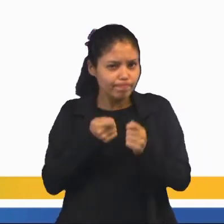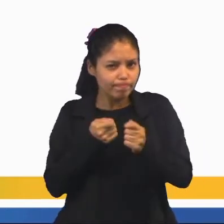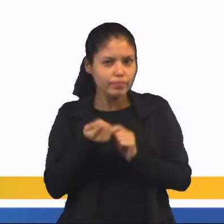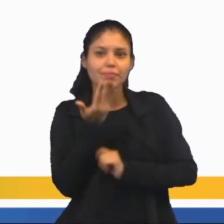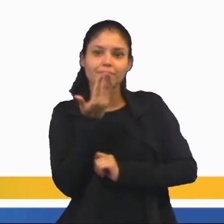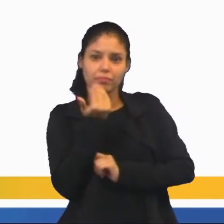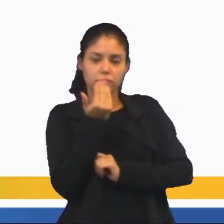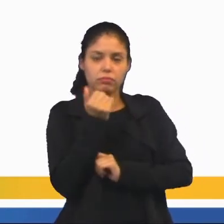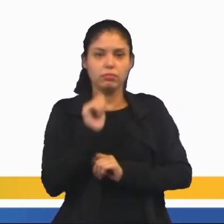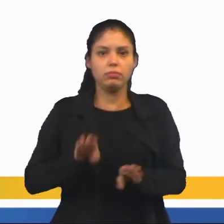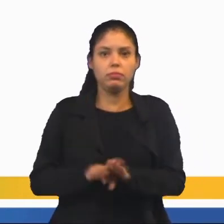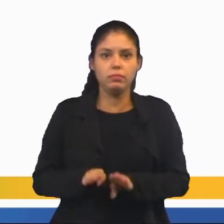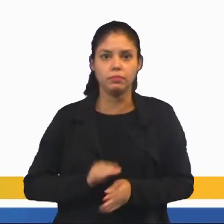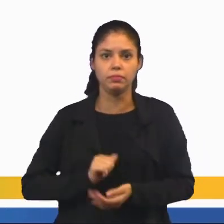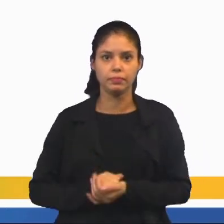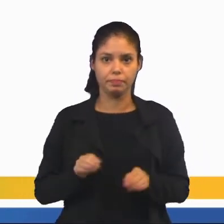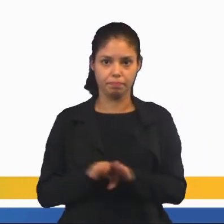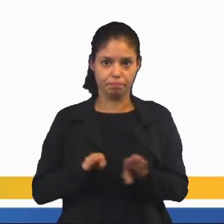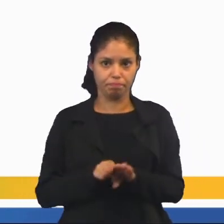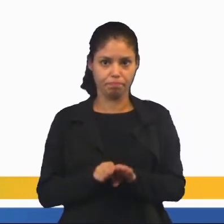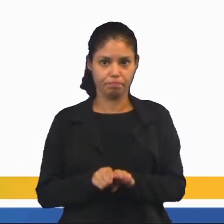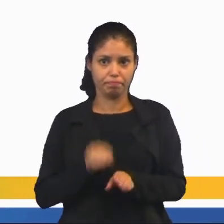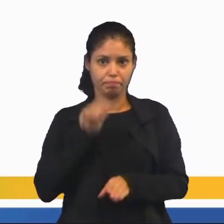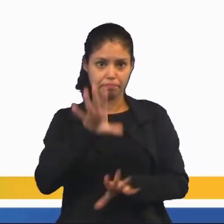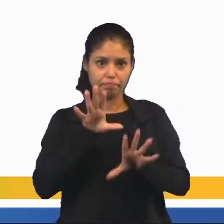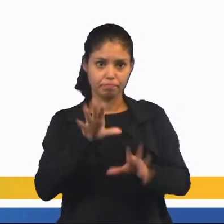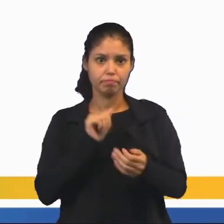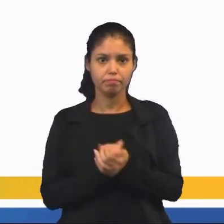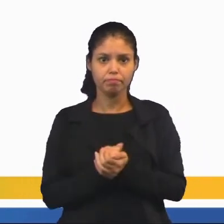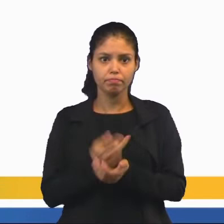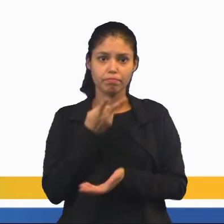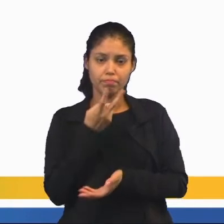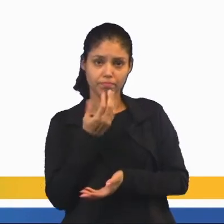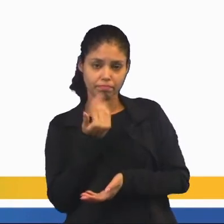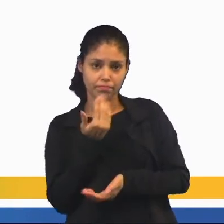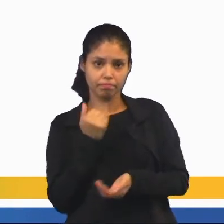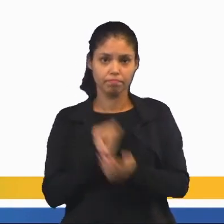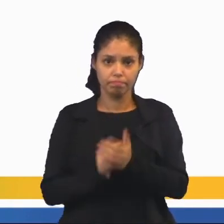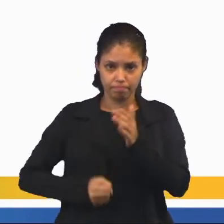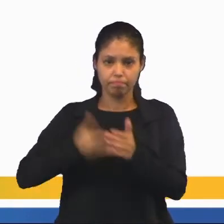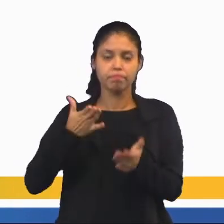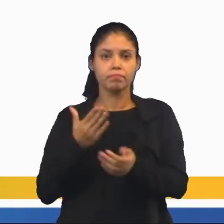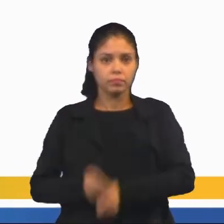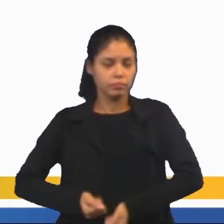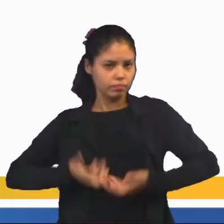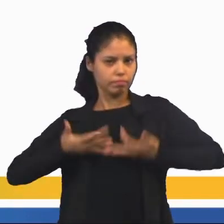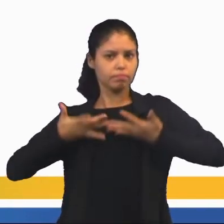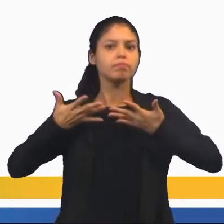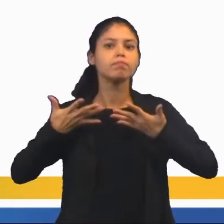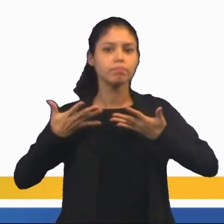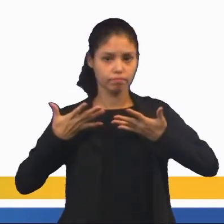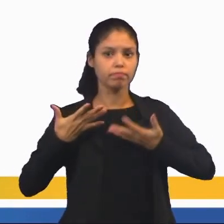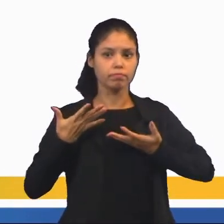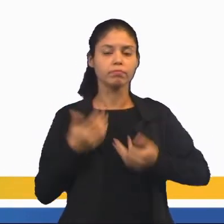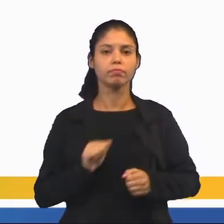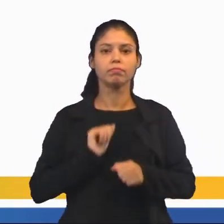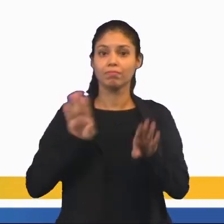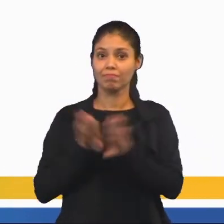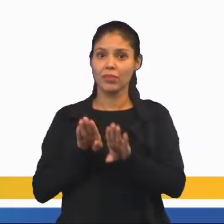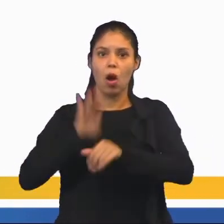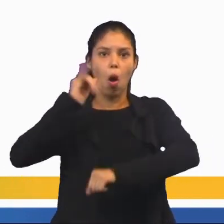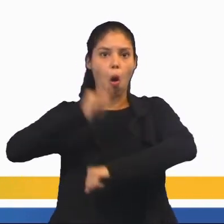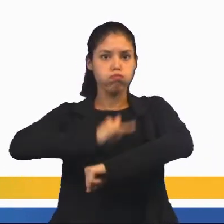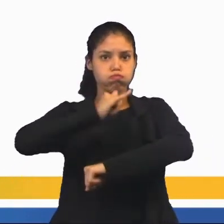e controlam o apetite. Isso favorece o consumo excessivo de calorias e contribui